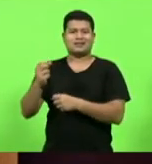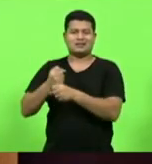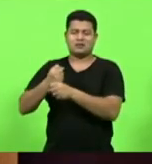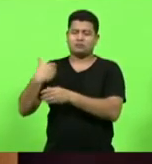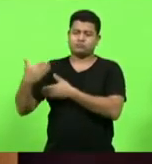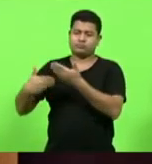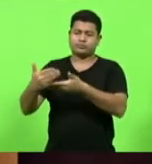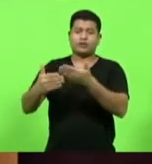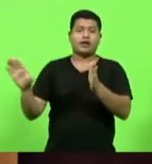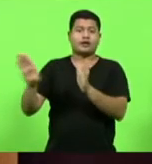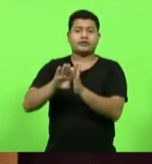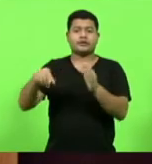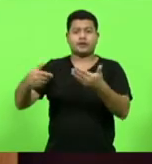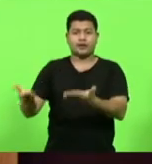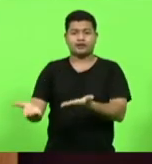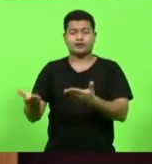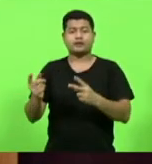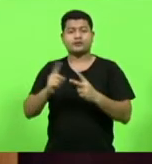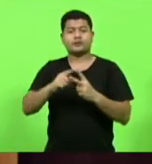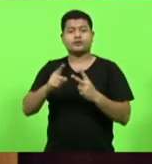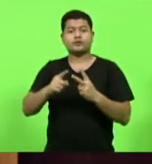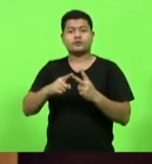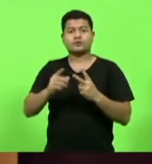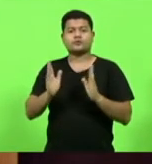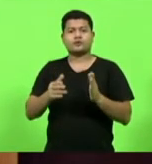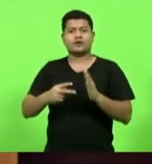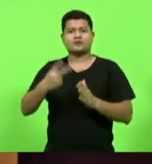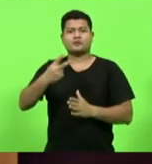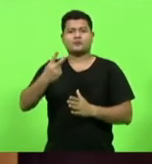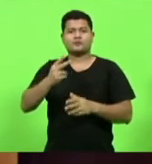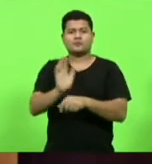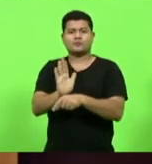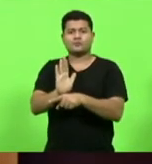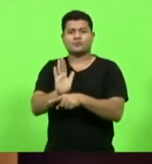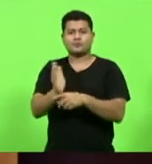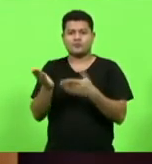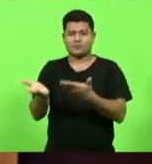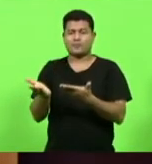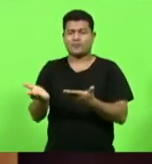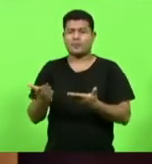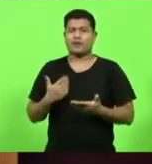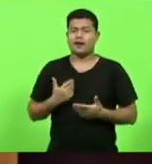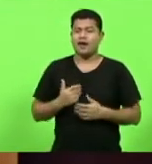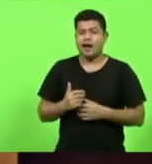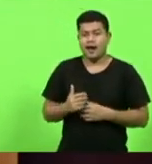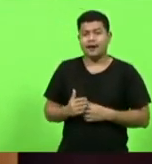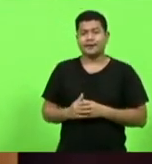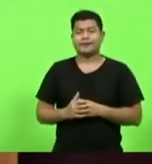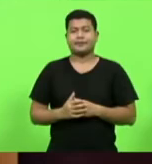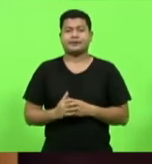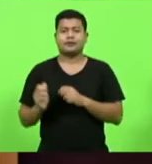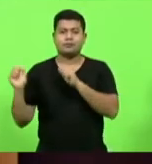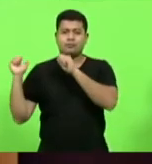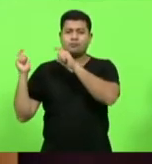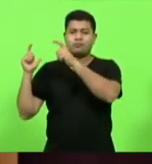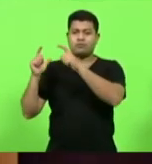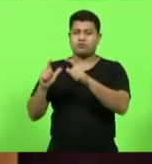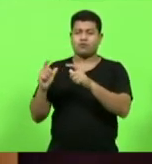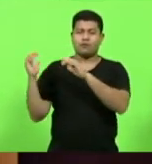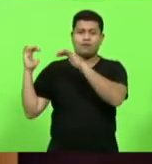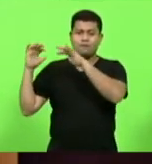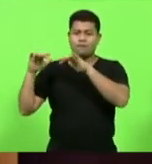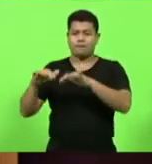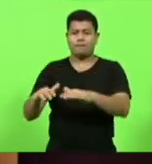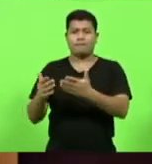é o segundo filme da série sobre a saga da imigração italiana para o sul de Santa Catarina. O